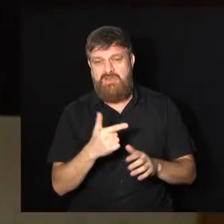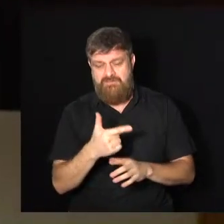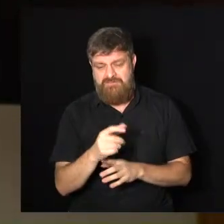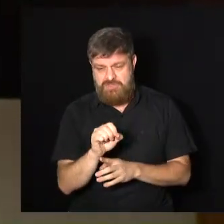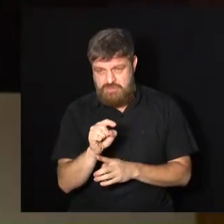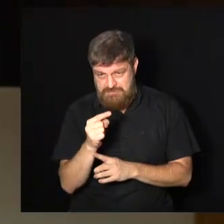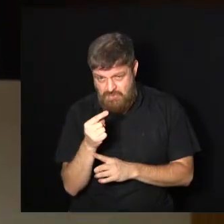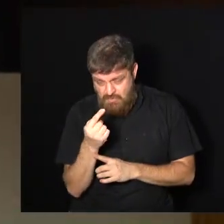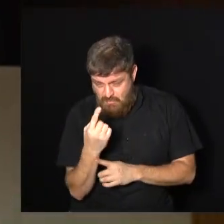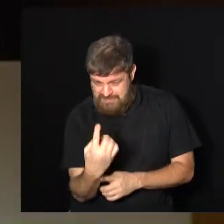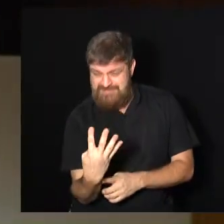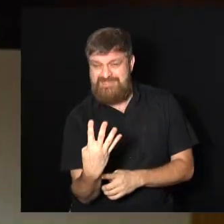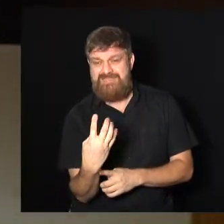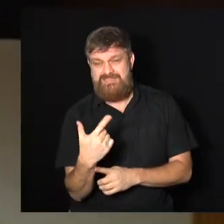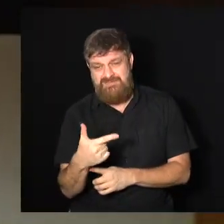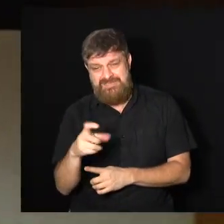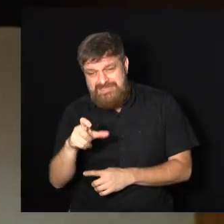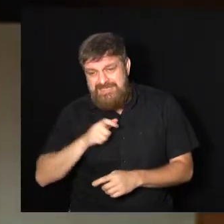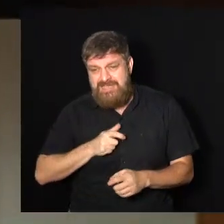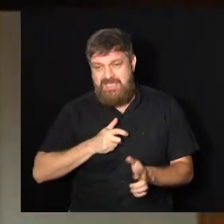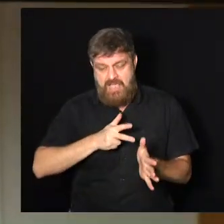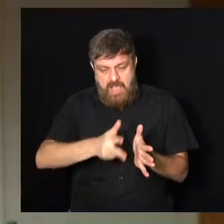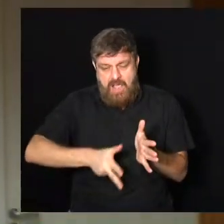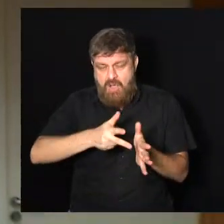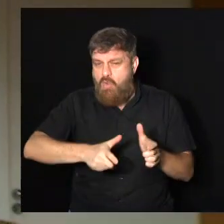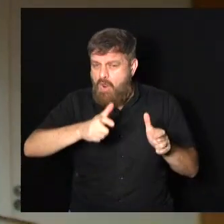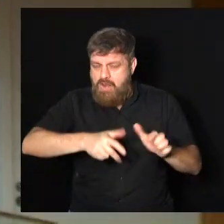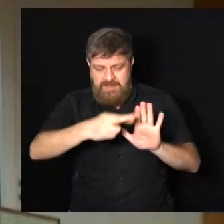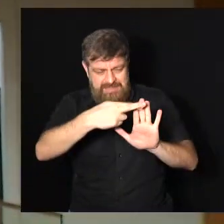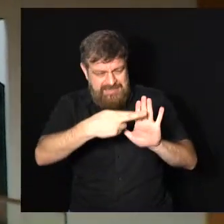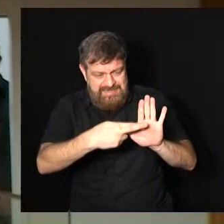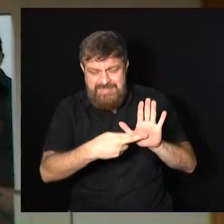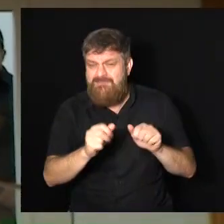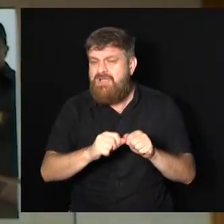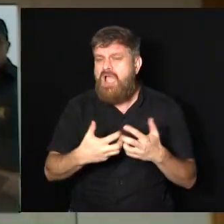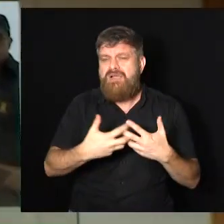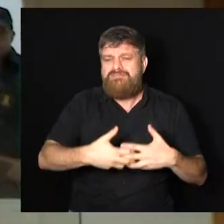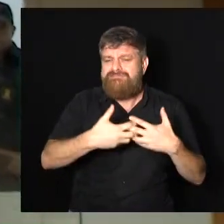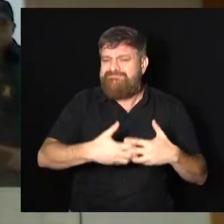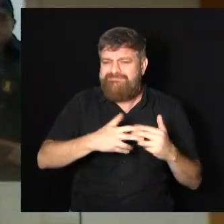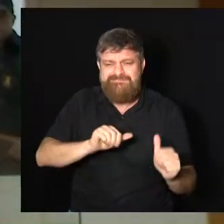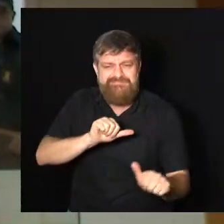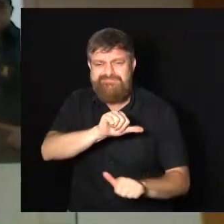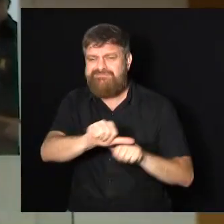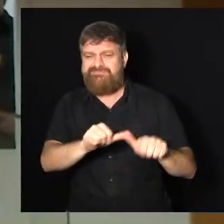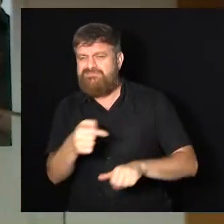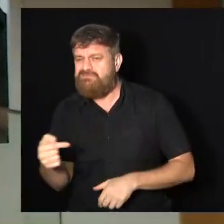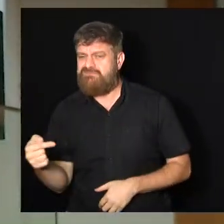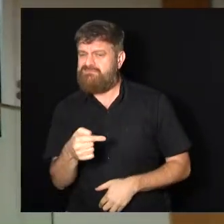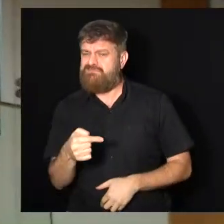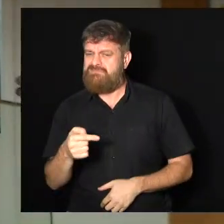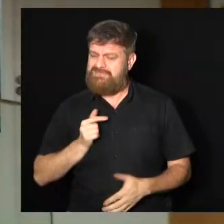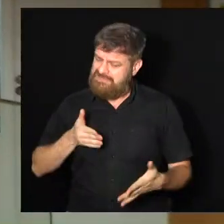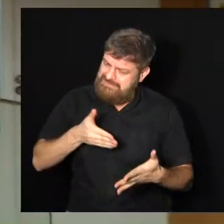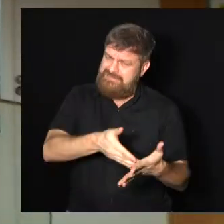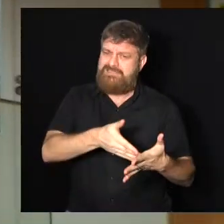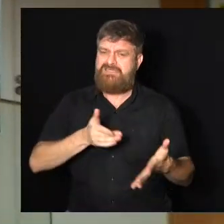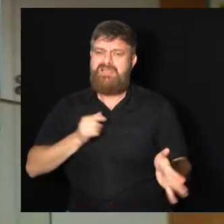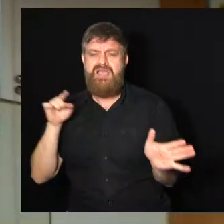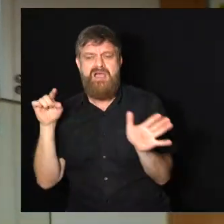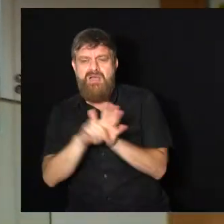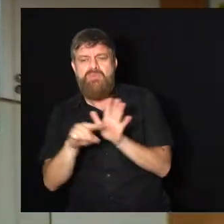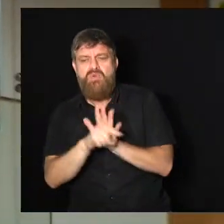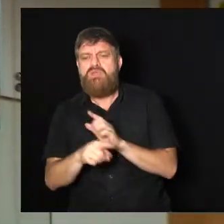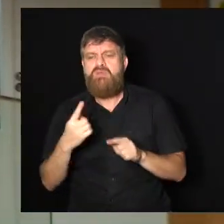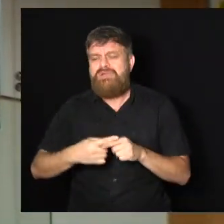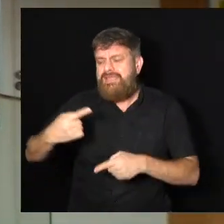20.455, que regulamenta a utilização do local, alterou a forma de funcionamento da Estação Cultura. A vereadora questiona por que não